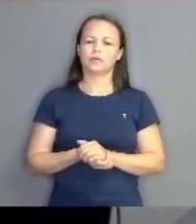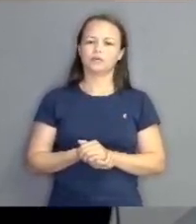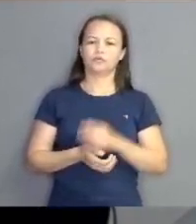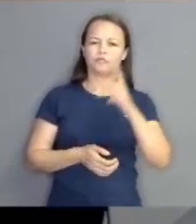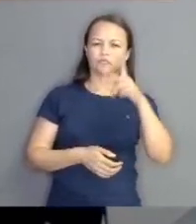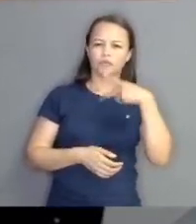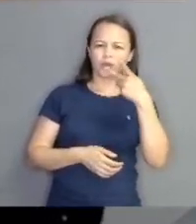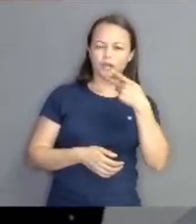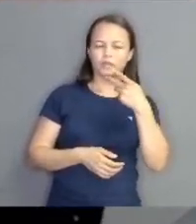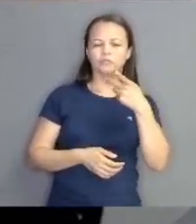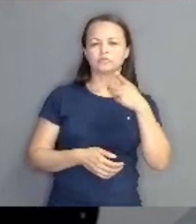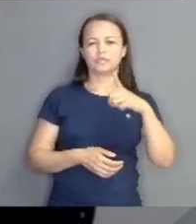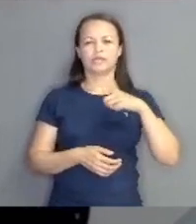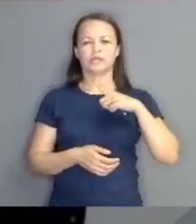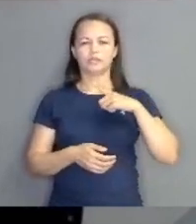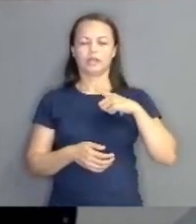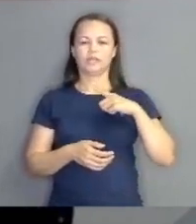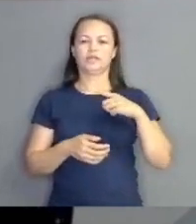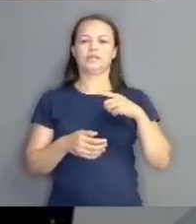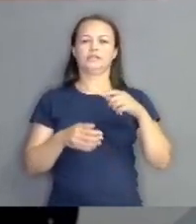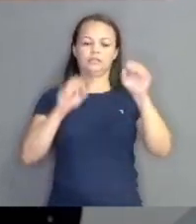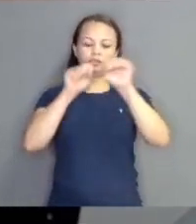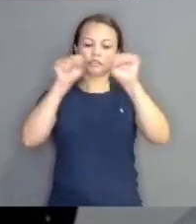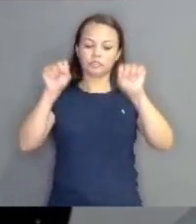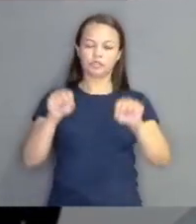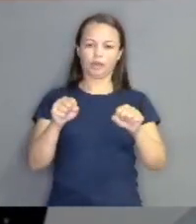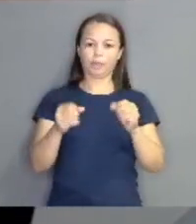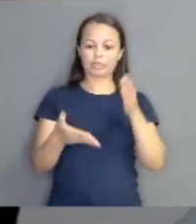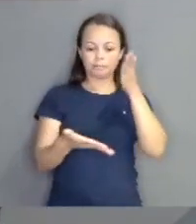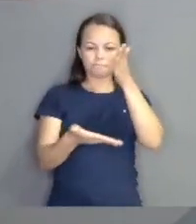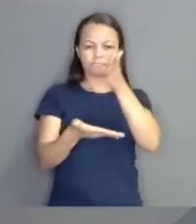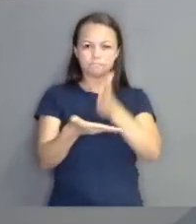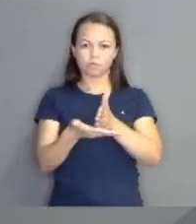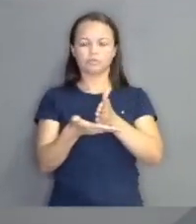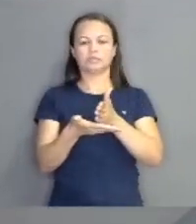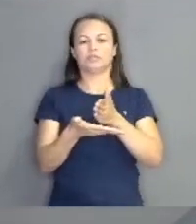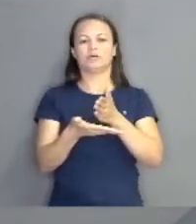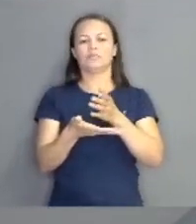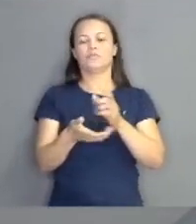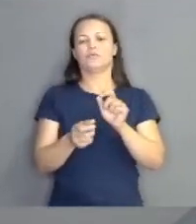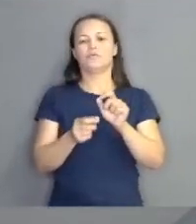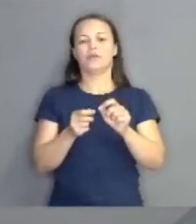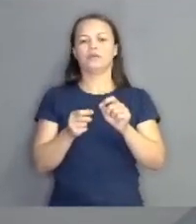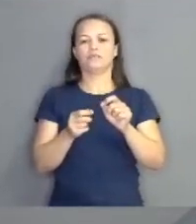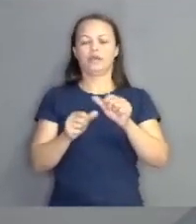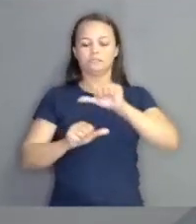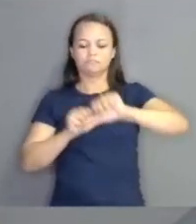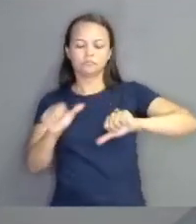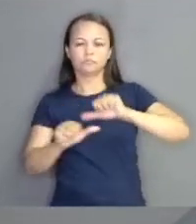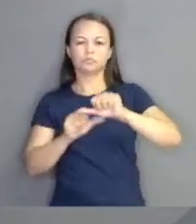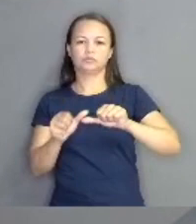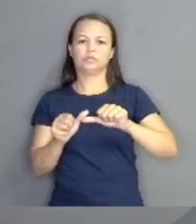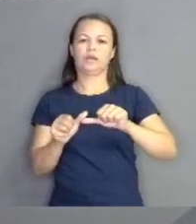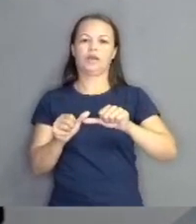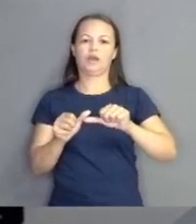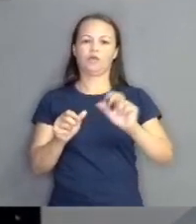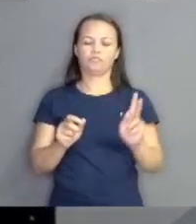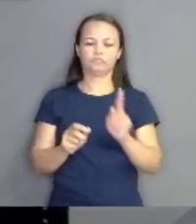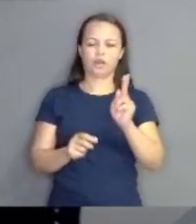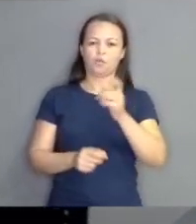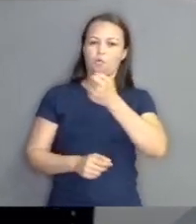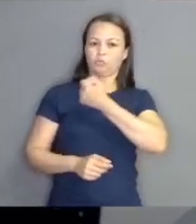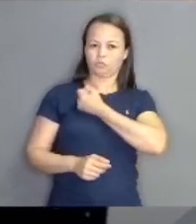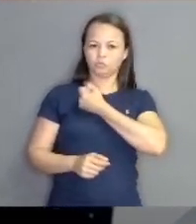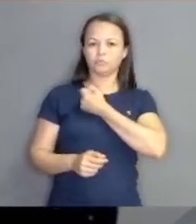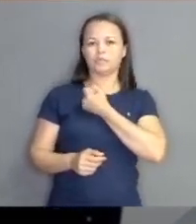esse sistema de posicionamento, ele vai mudar o valor desse número com o